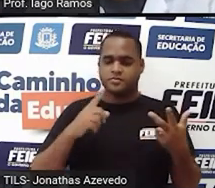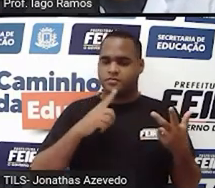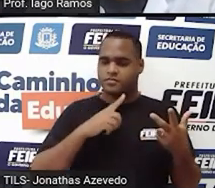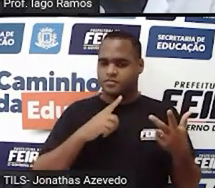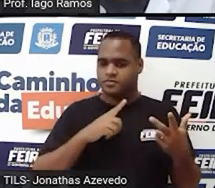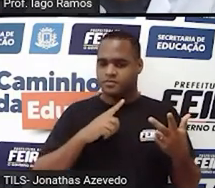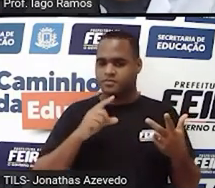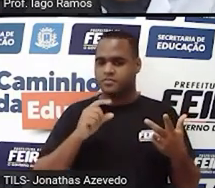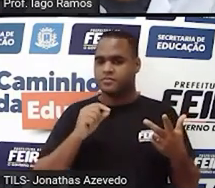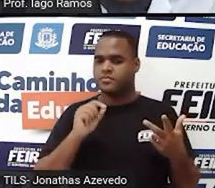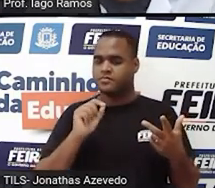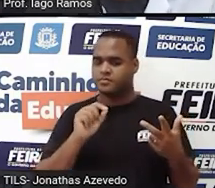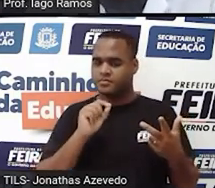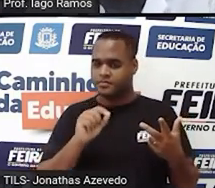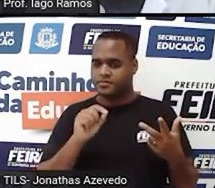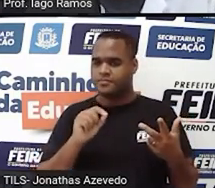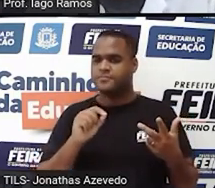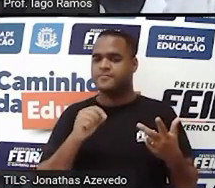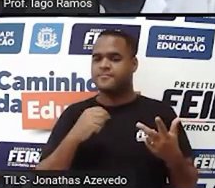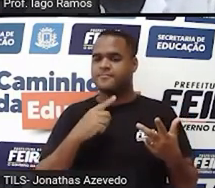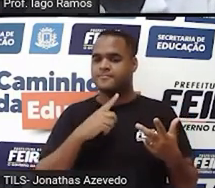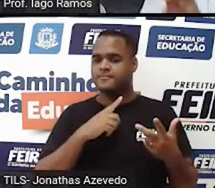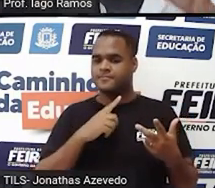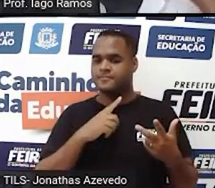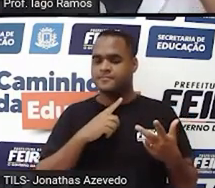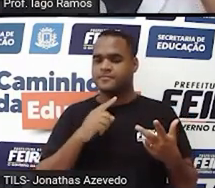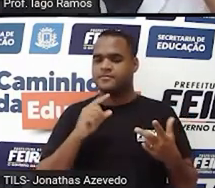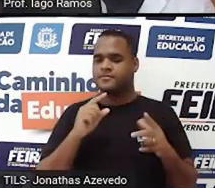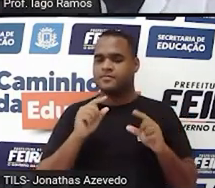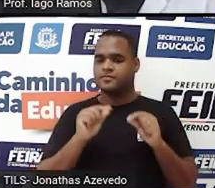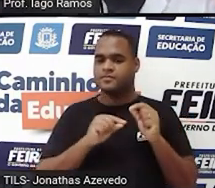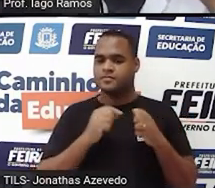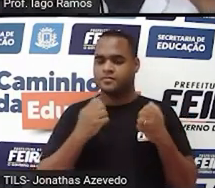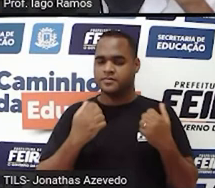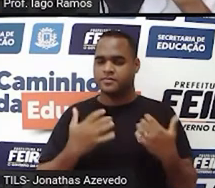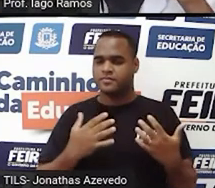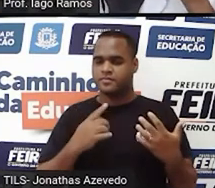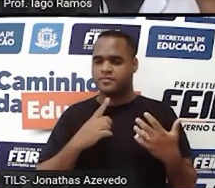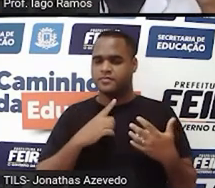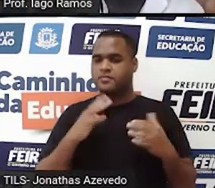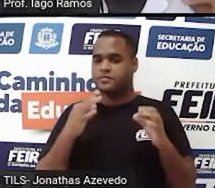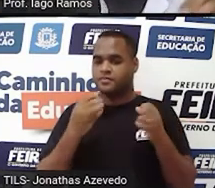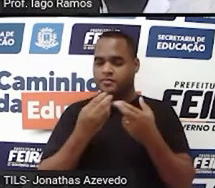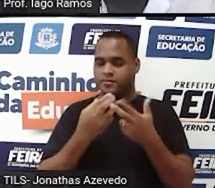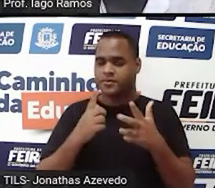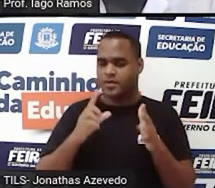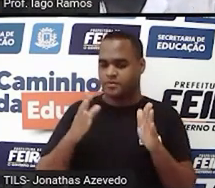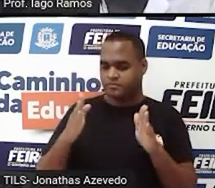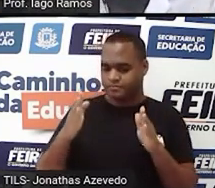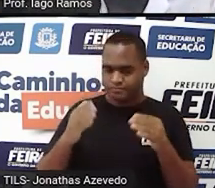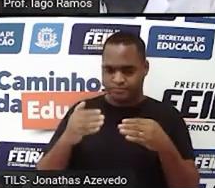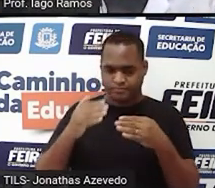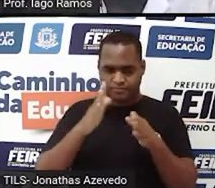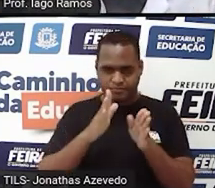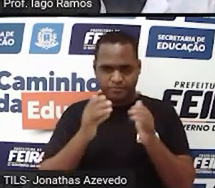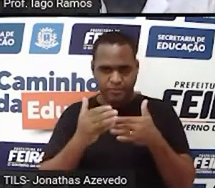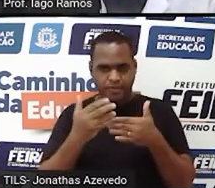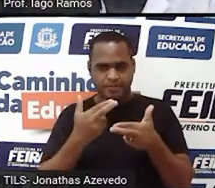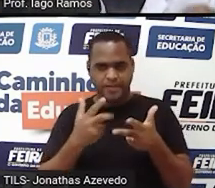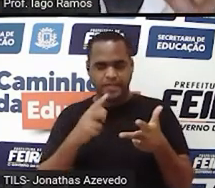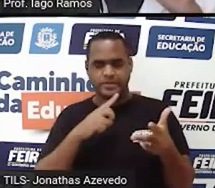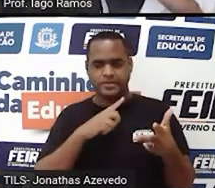sólido geométrico regular é quando você tem ali todas as arestas né